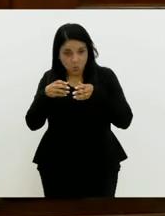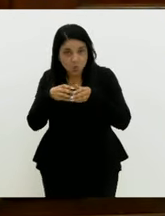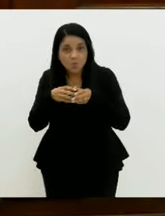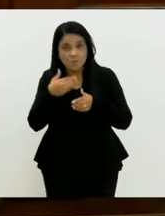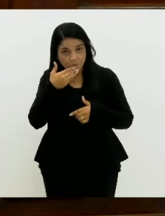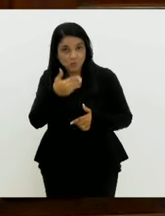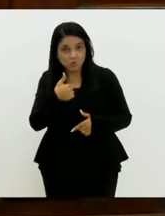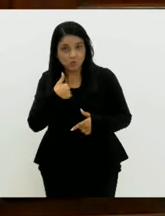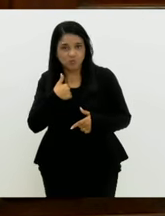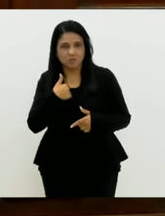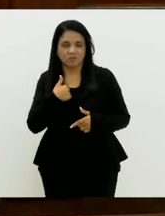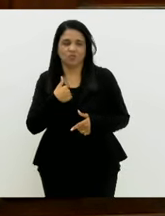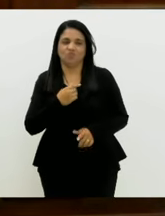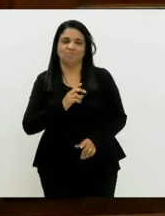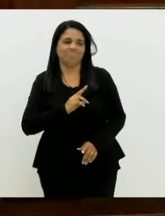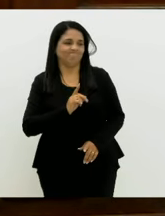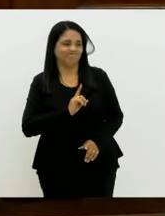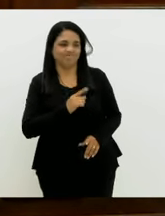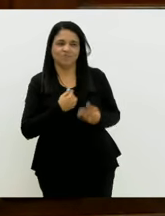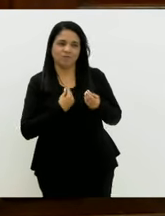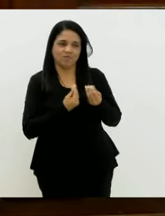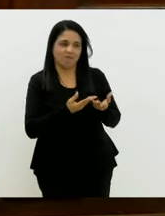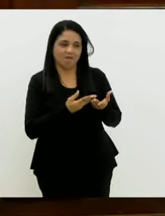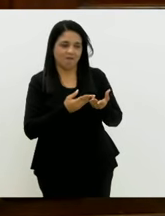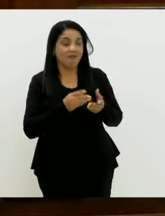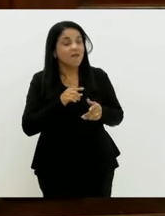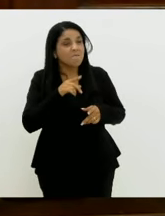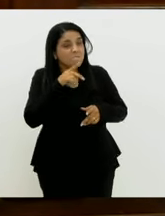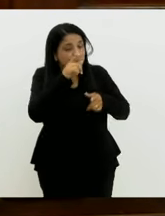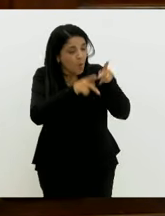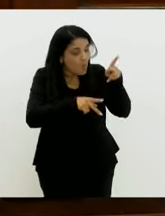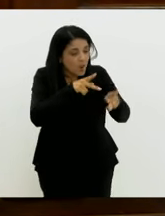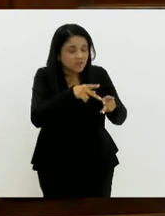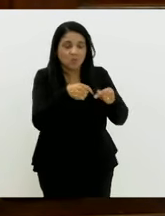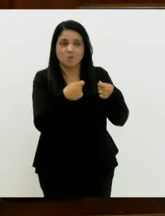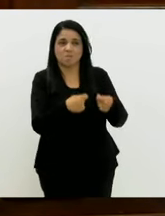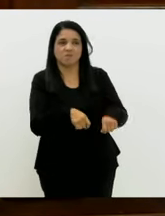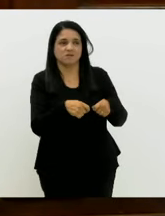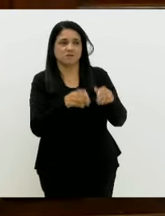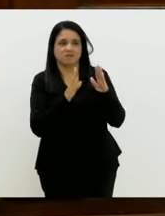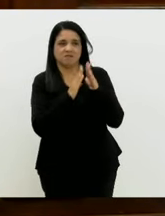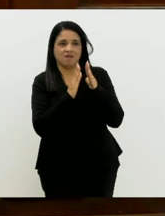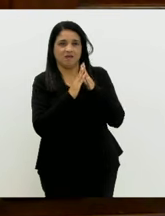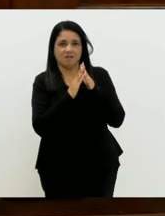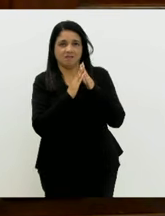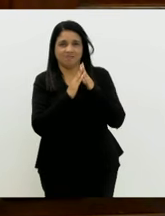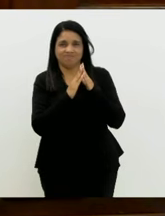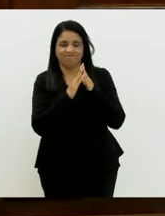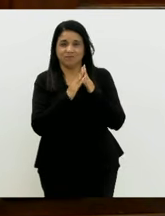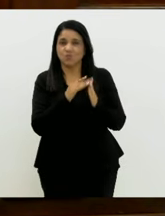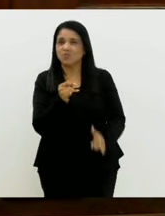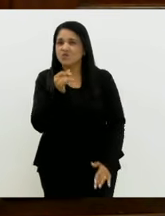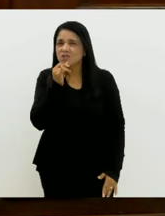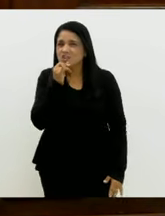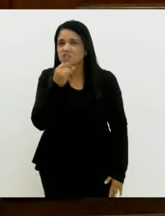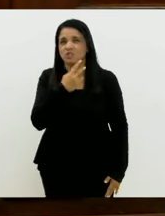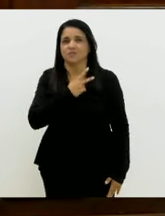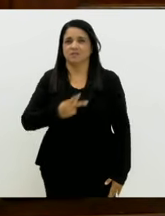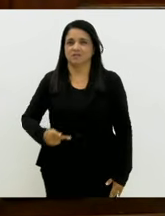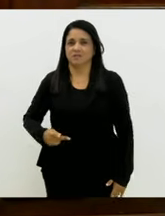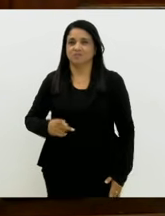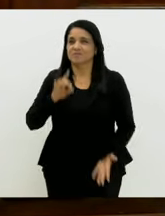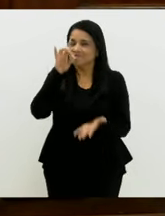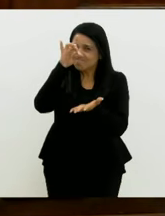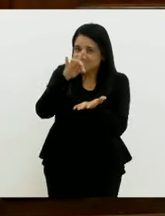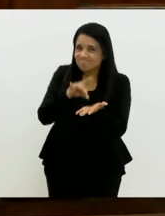ser dado a pessoas que realmente precisam. Não, senhor presidente, é triste, mas é uma